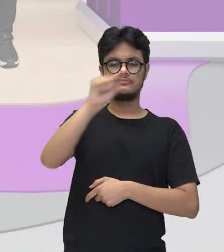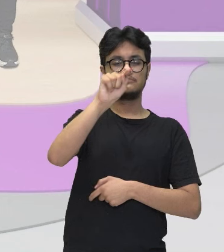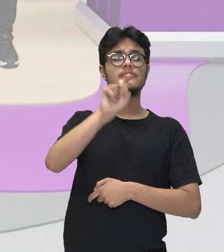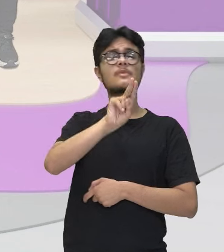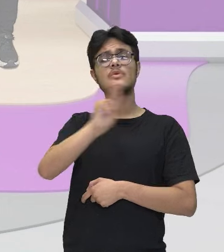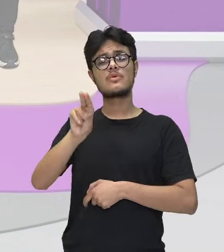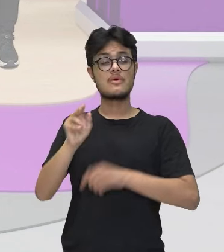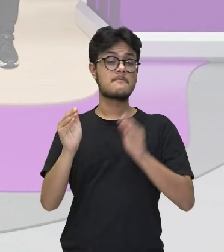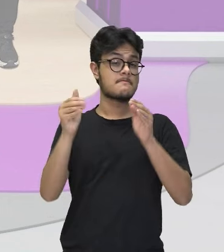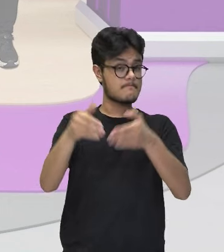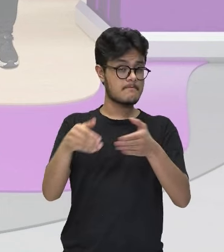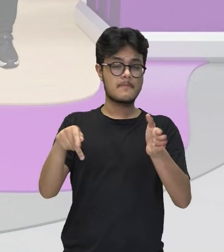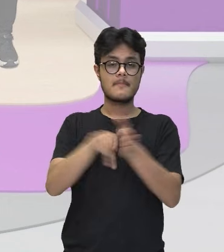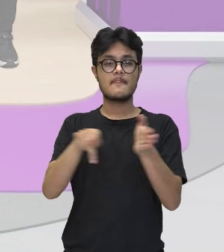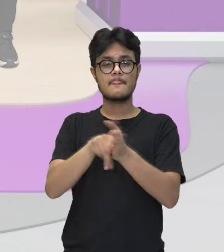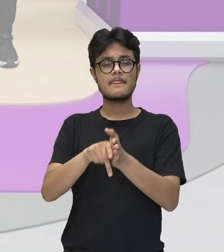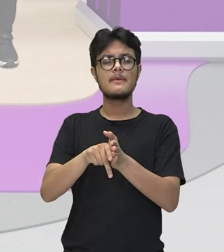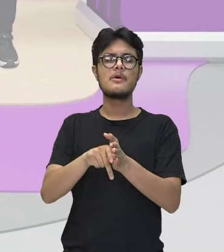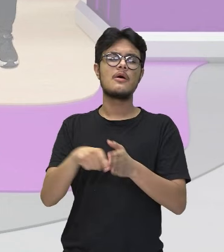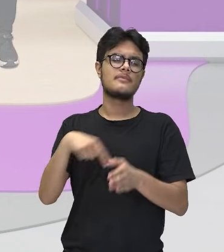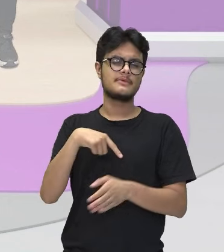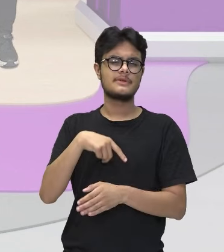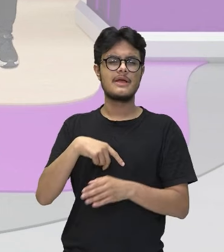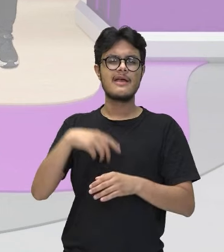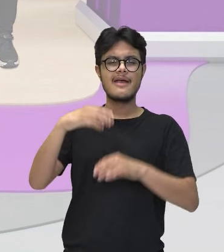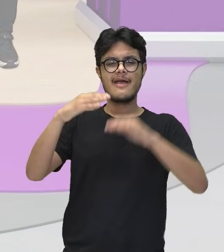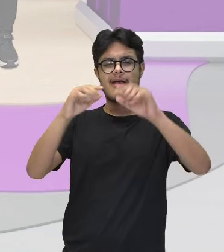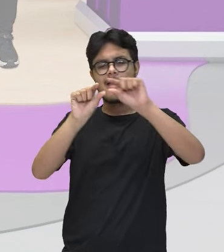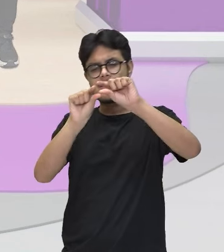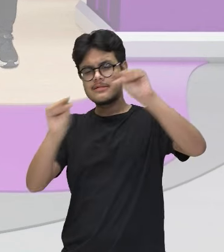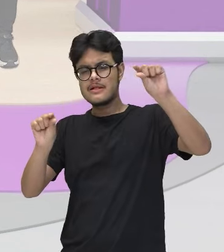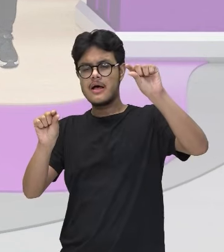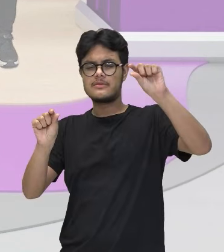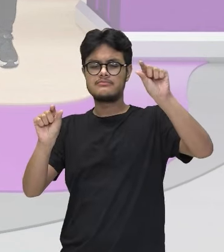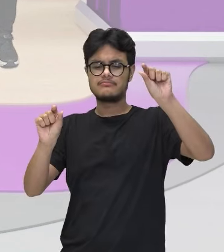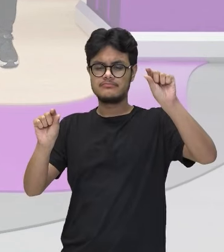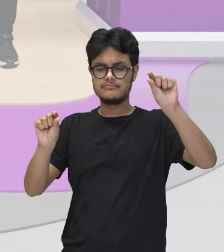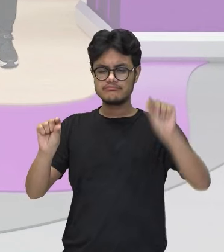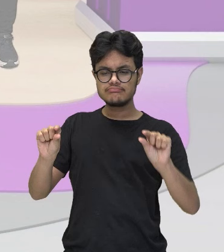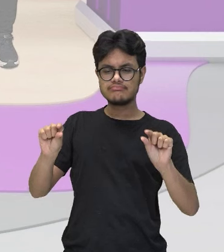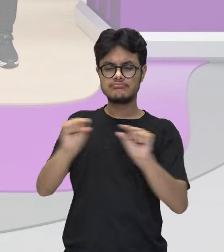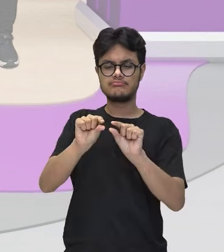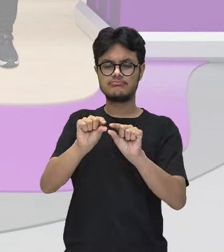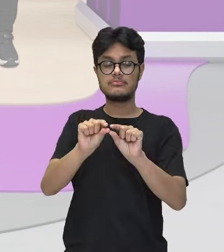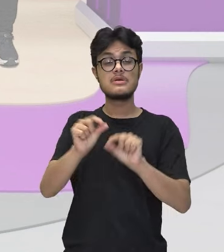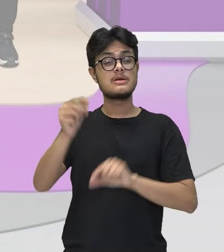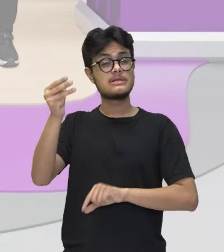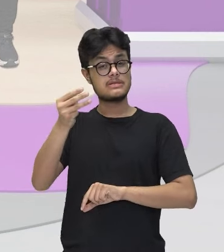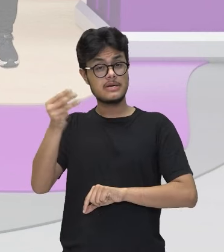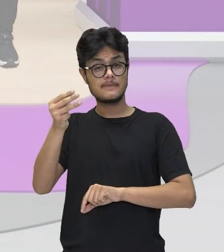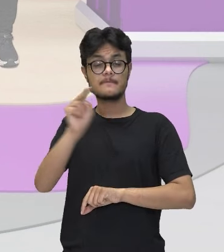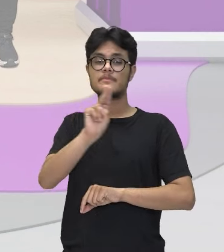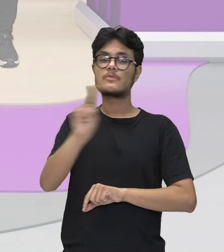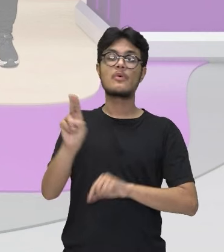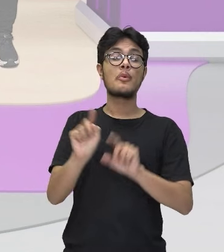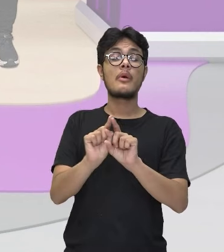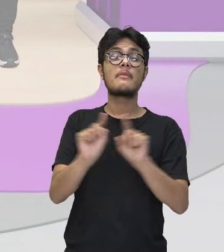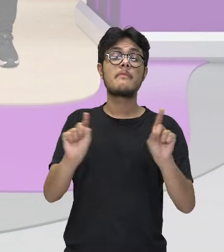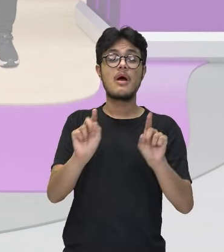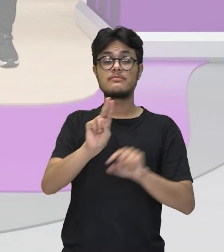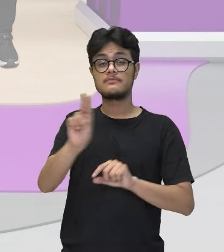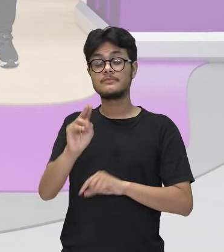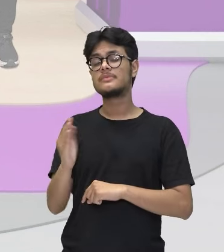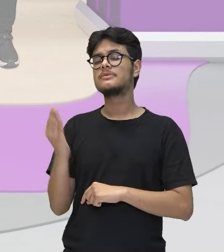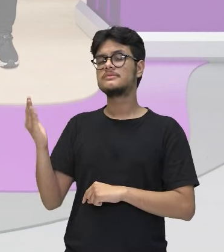especiais para os seus lados. A gente sabe que um triângulo tem 3 lados, né? Mas o triângulo retângulo ele vai ter